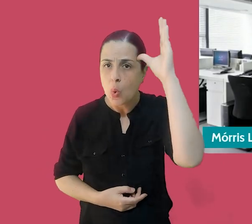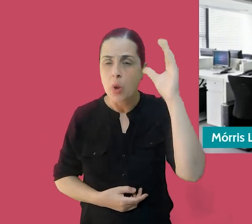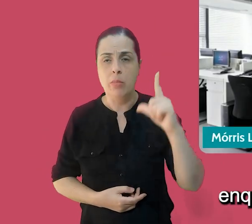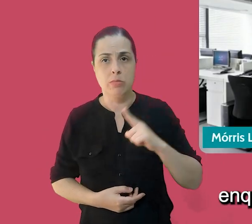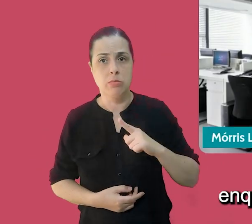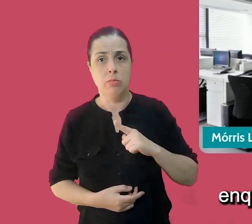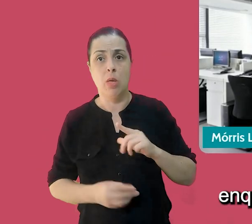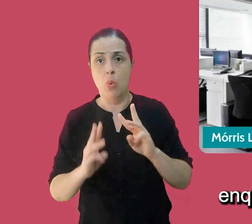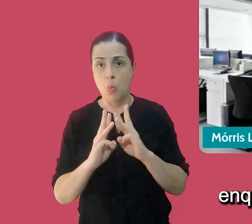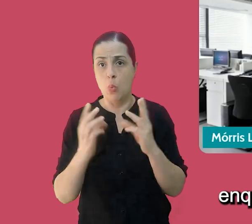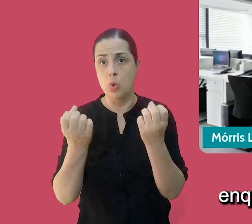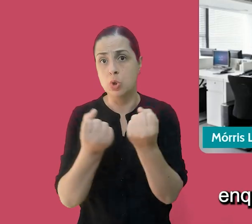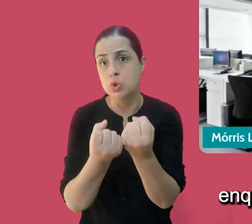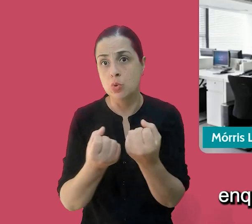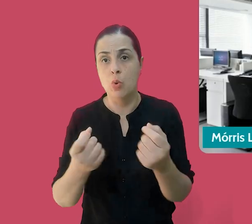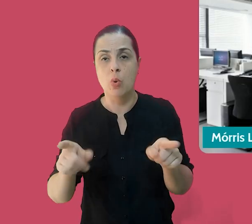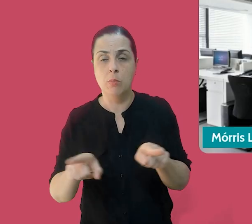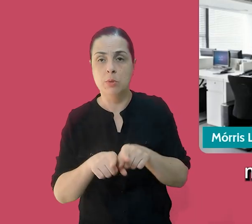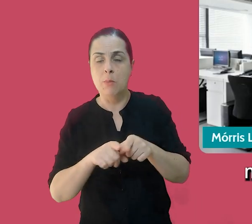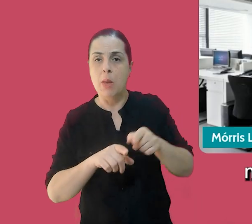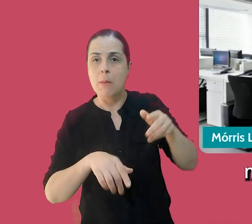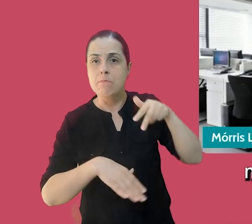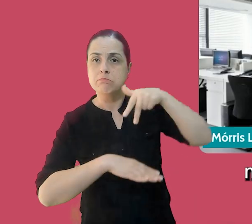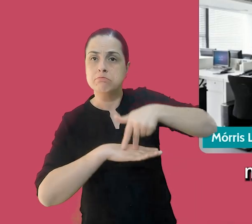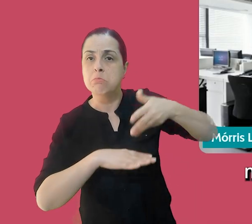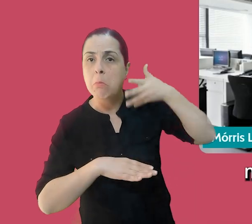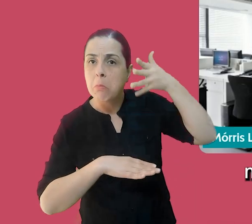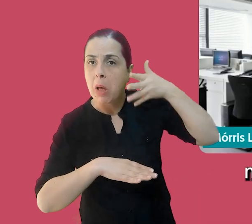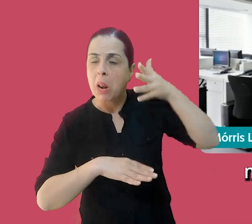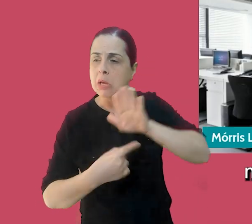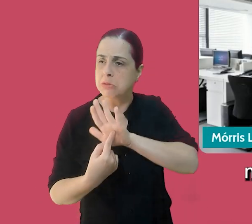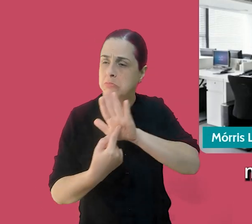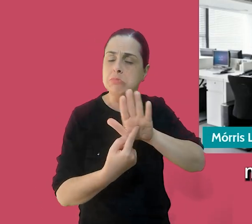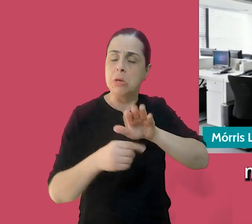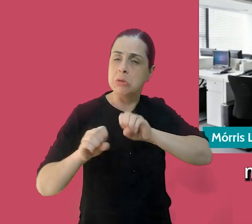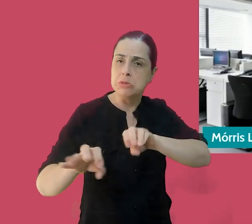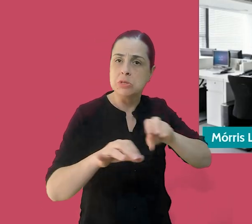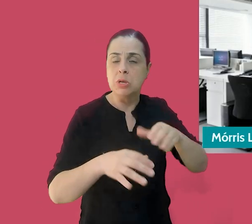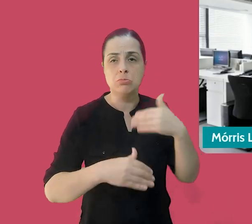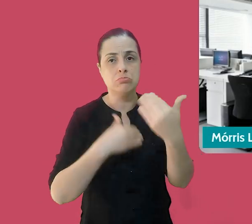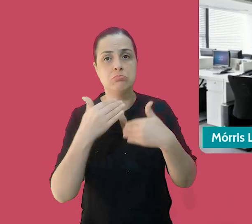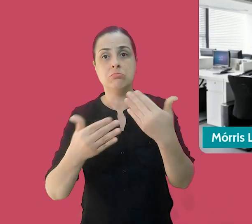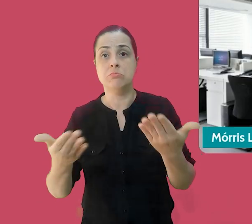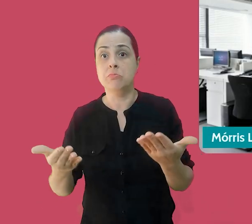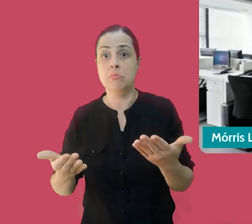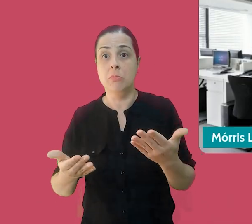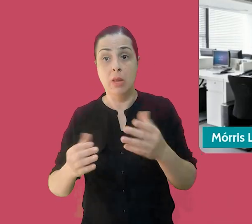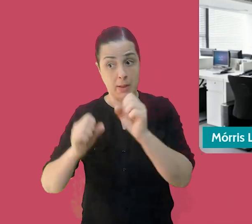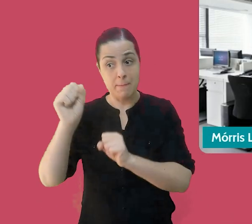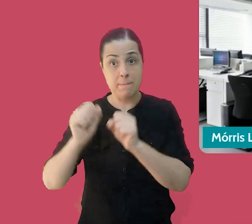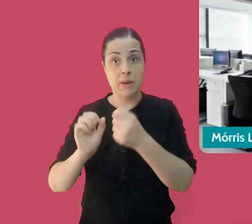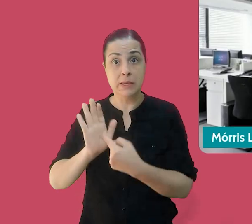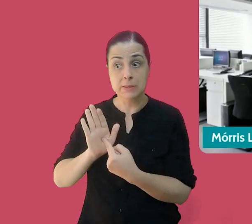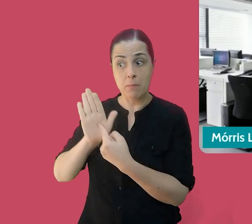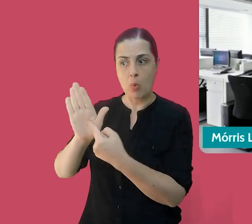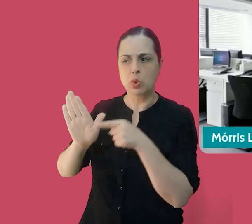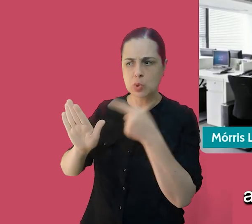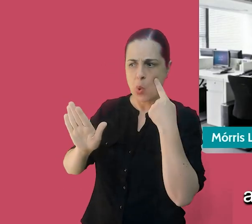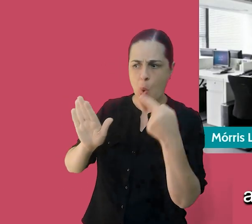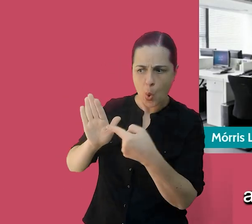networking, enquanto aos poucos a gente ia mostrando para as empresas a importância disso. Então a gente, na